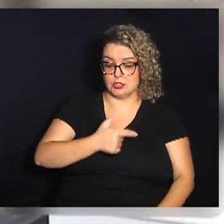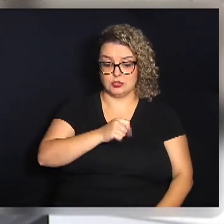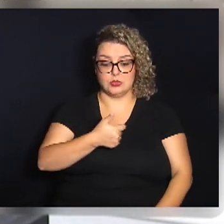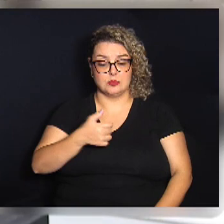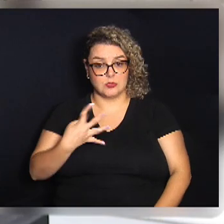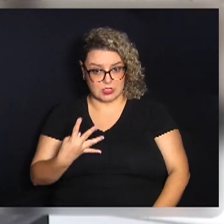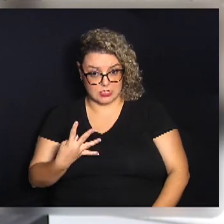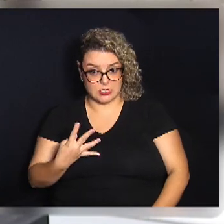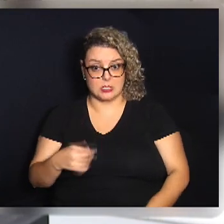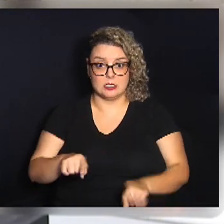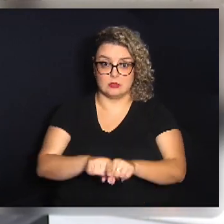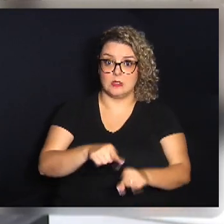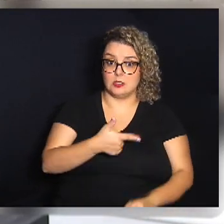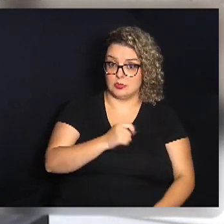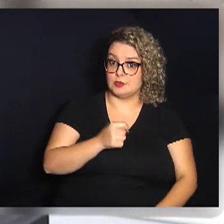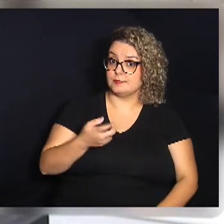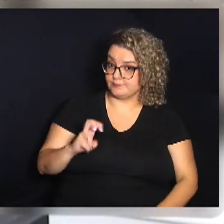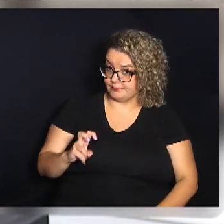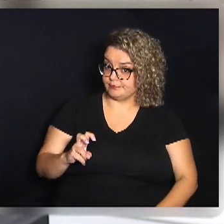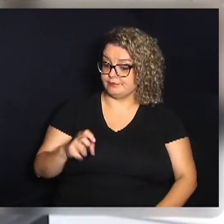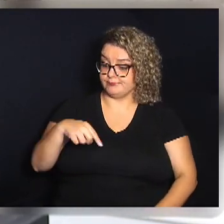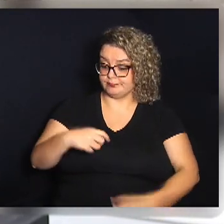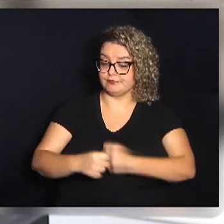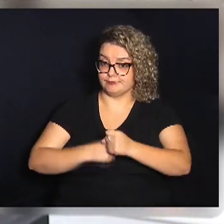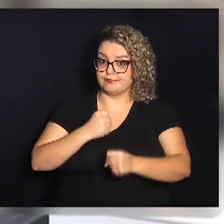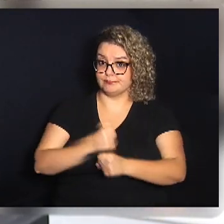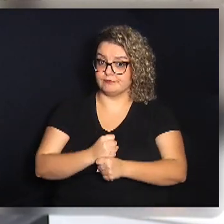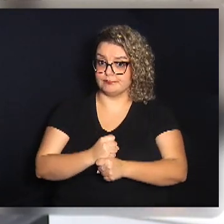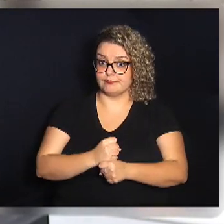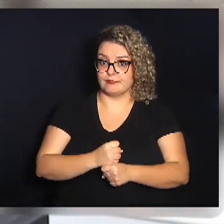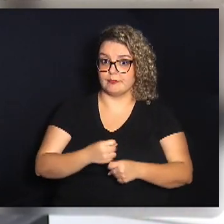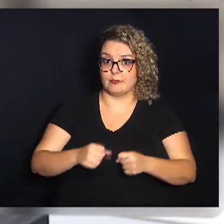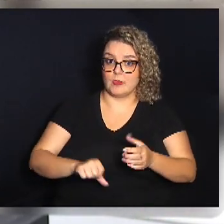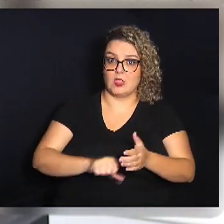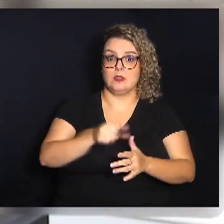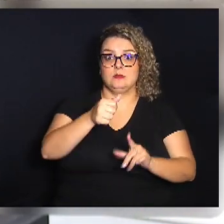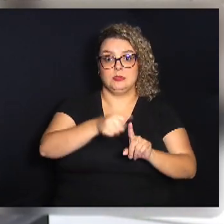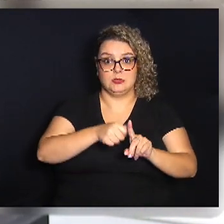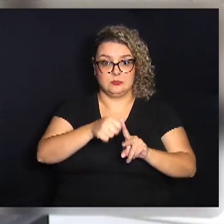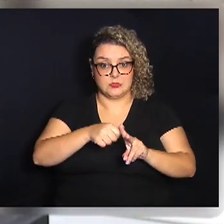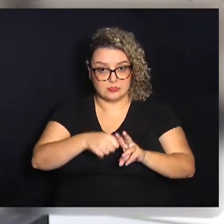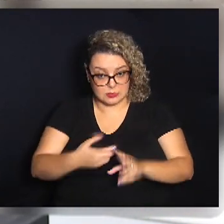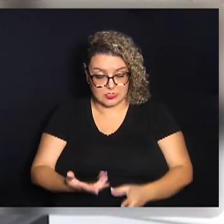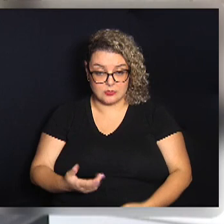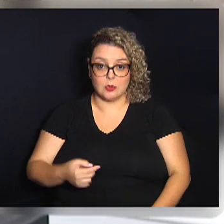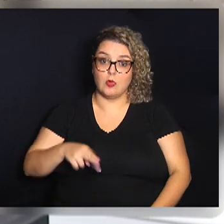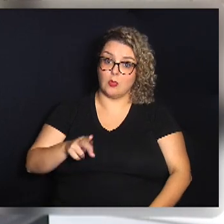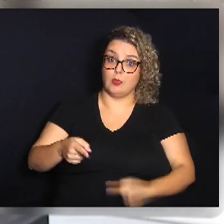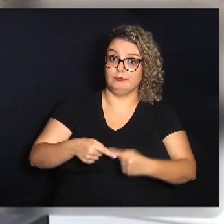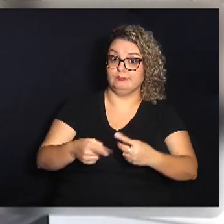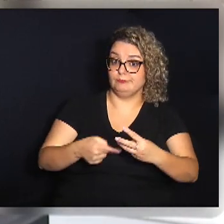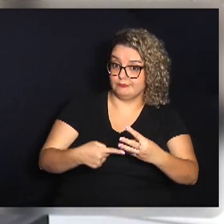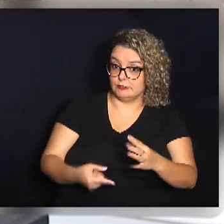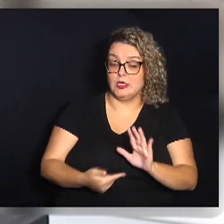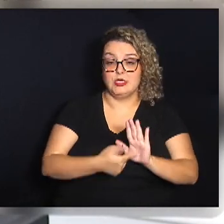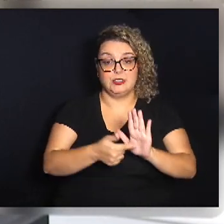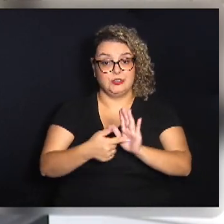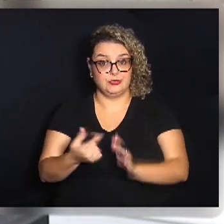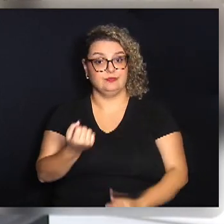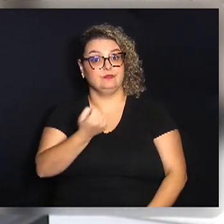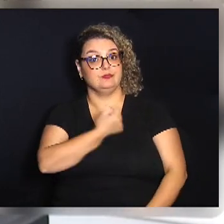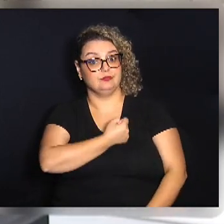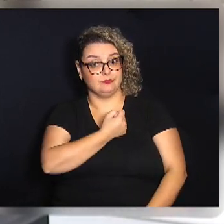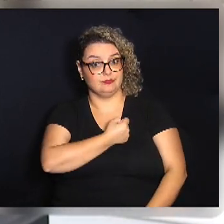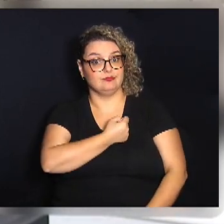2014 e 2015. E sendo que esse ano, os primeiros meses ou as primeiras semanas já demonstram números